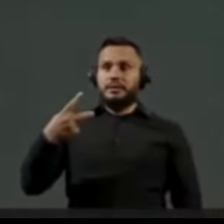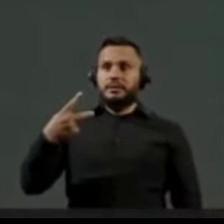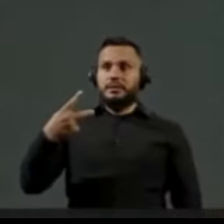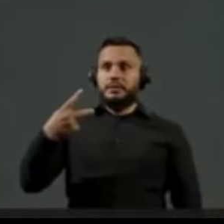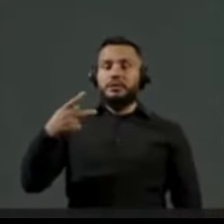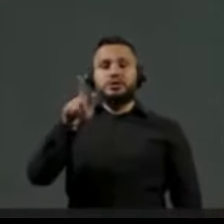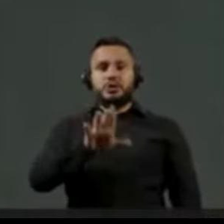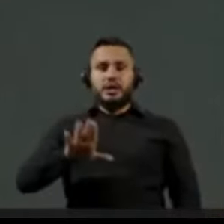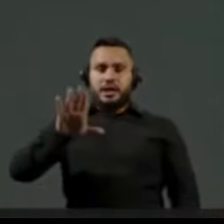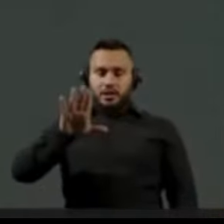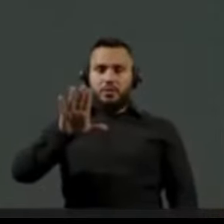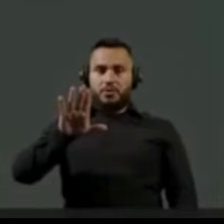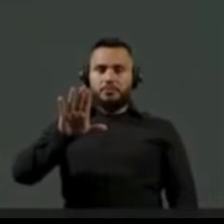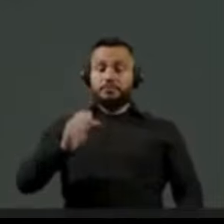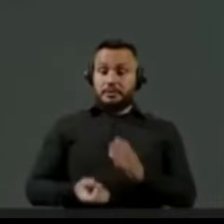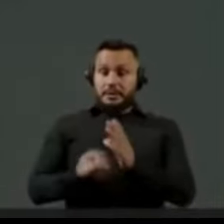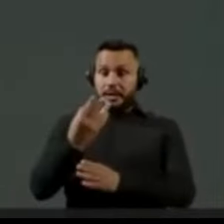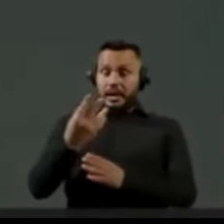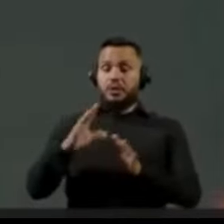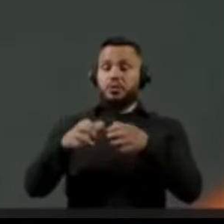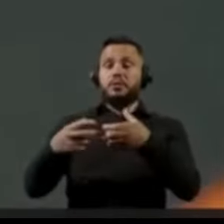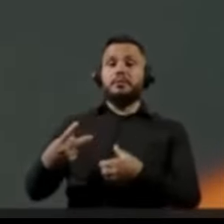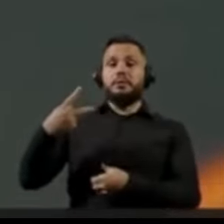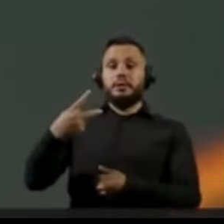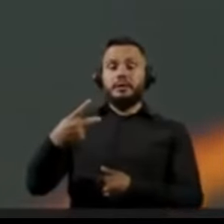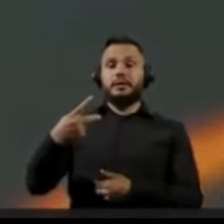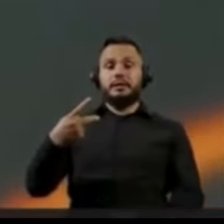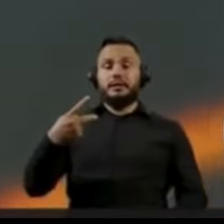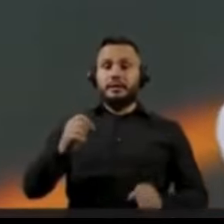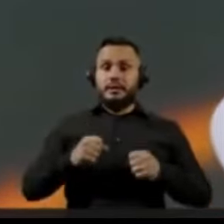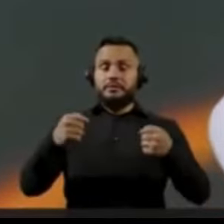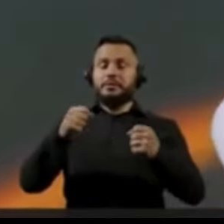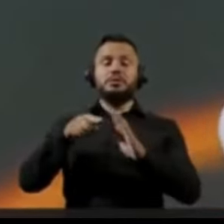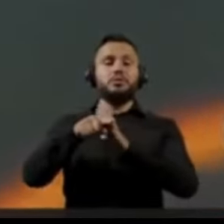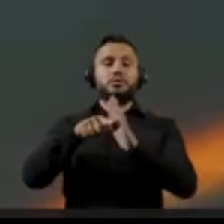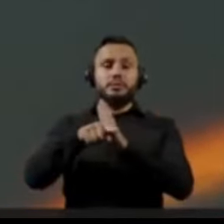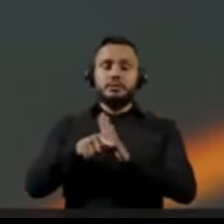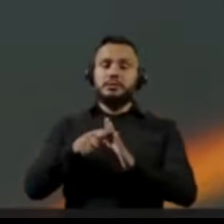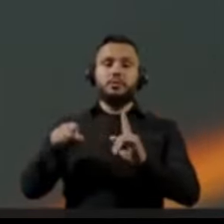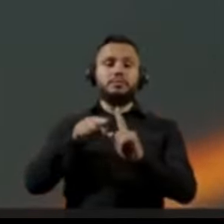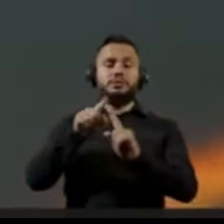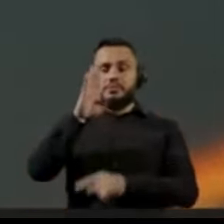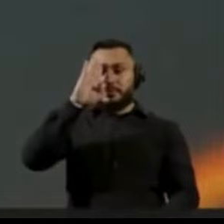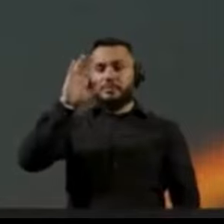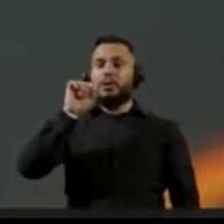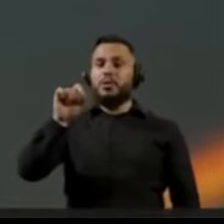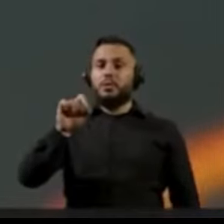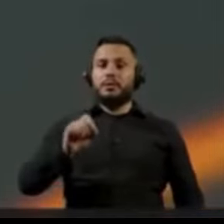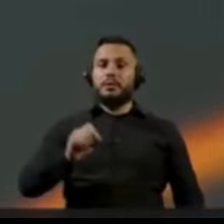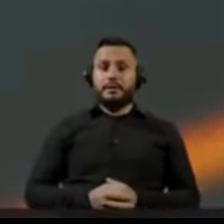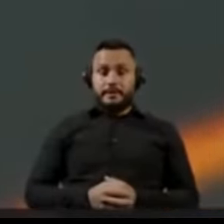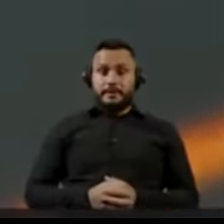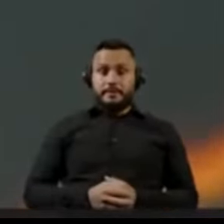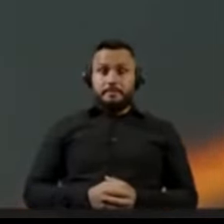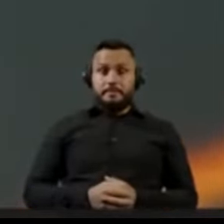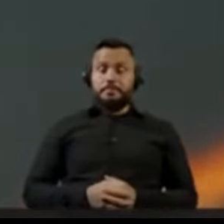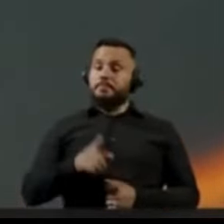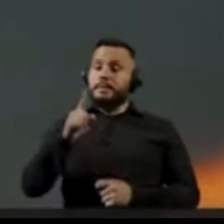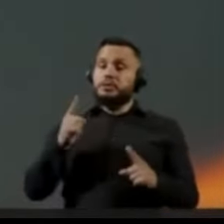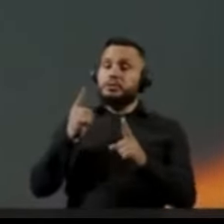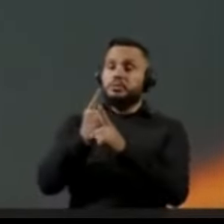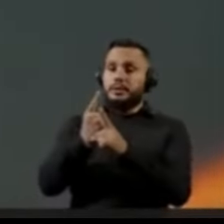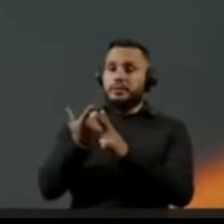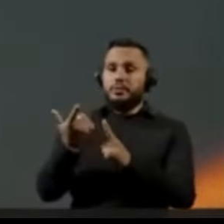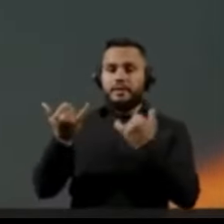Democracia, cuja atribuição... é demandar, no caso de alguém, proceder uma desinformação sobre uma política